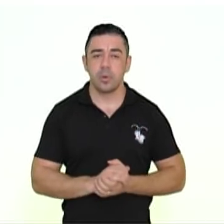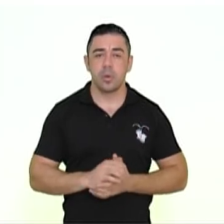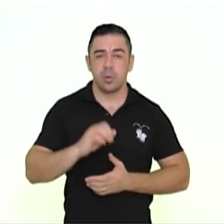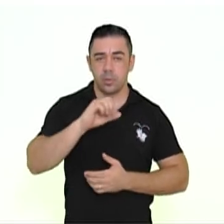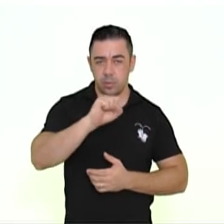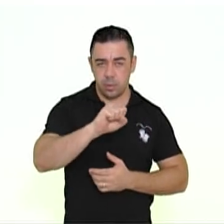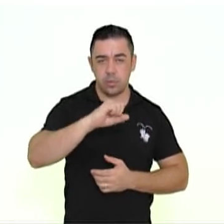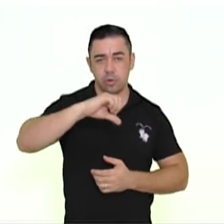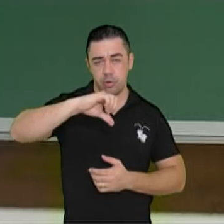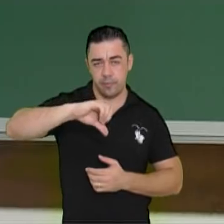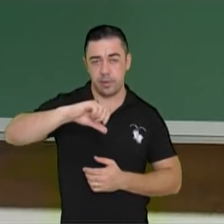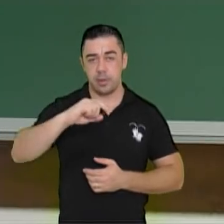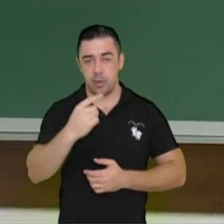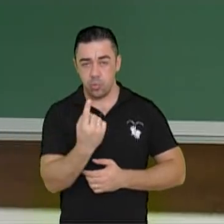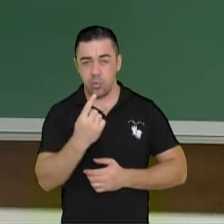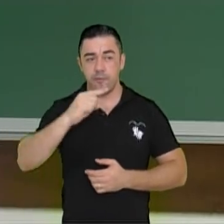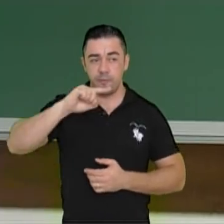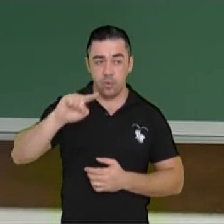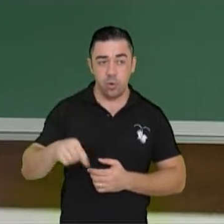aqui,